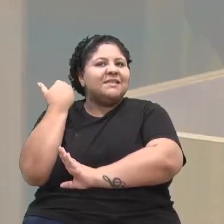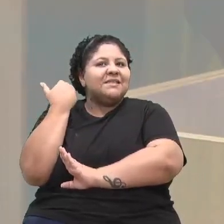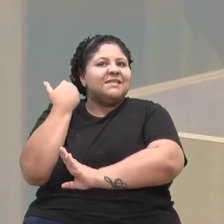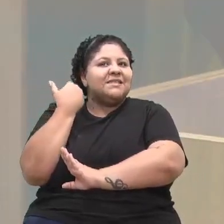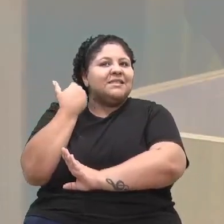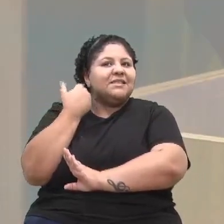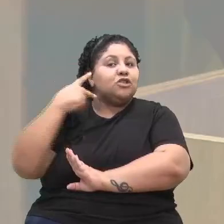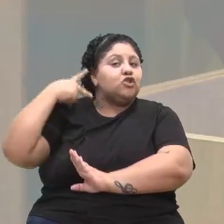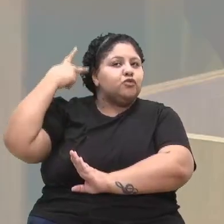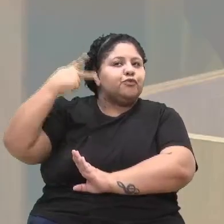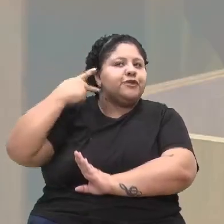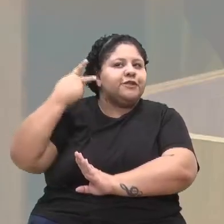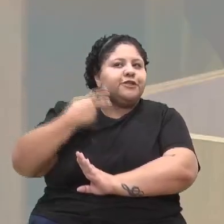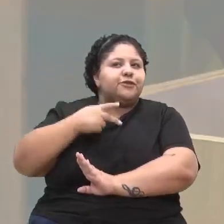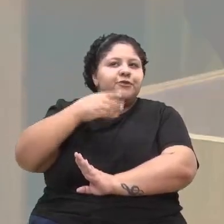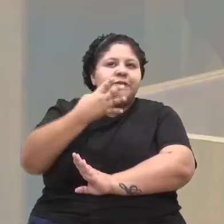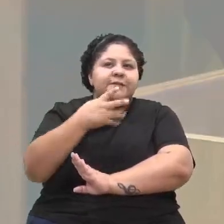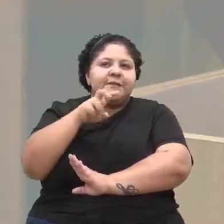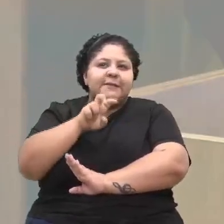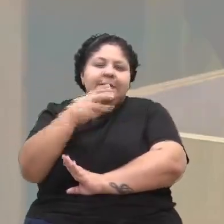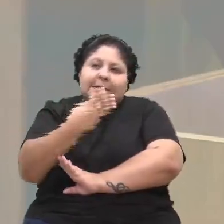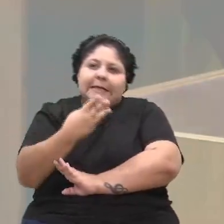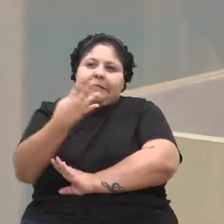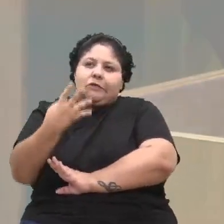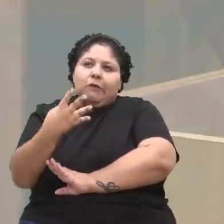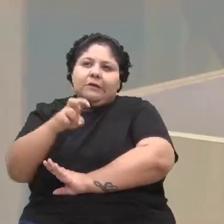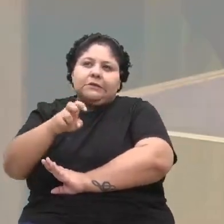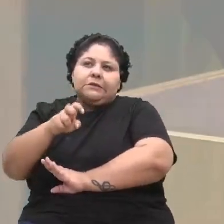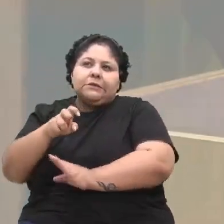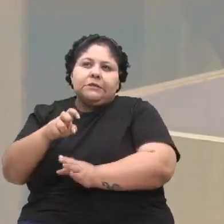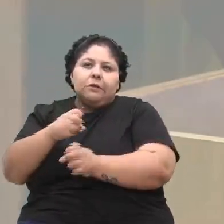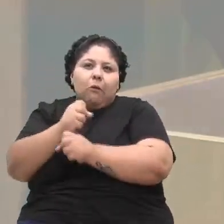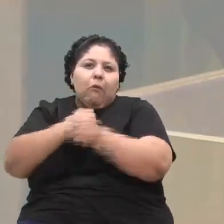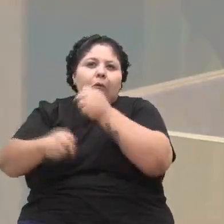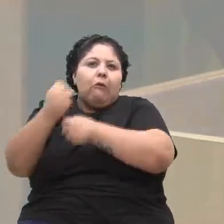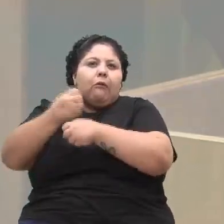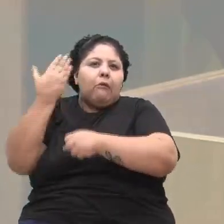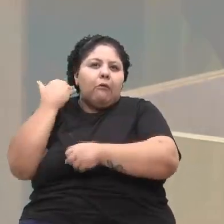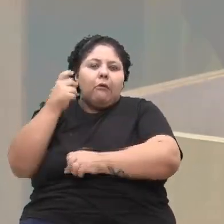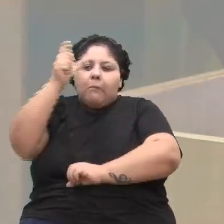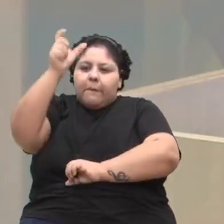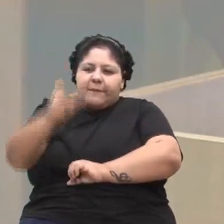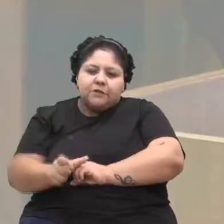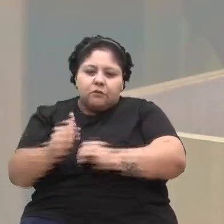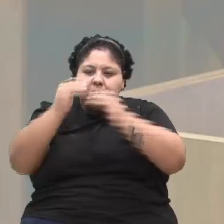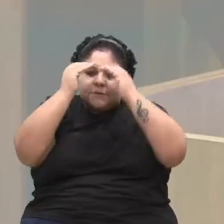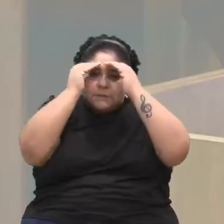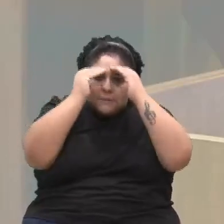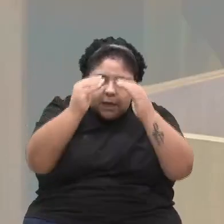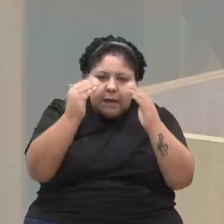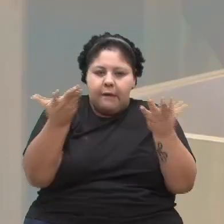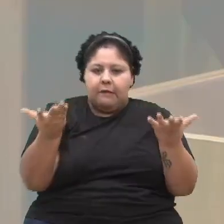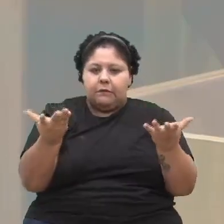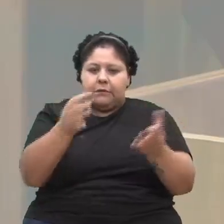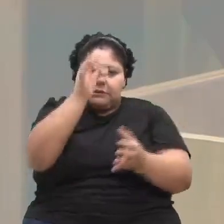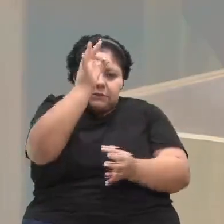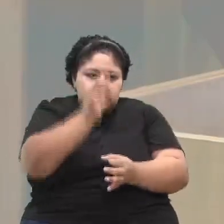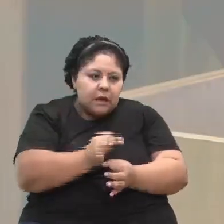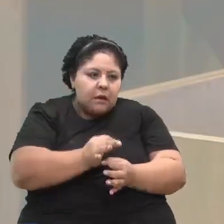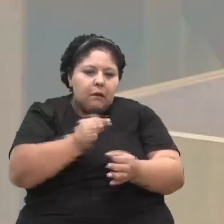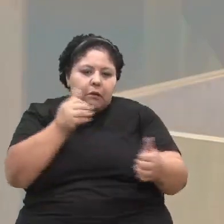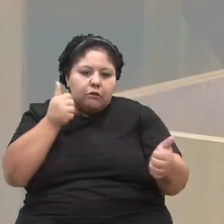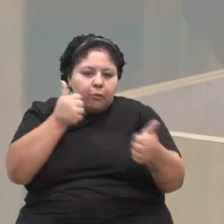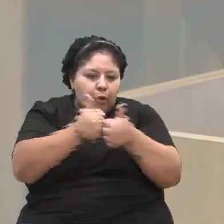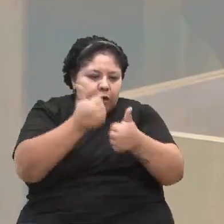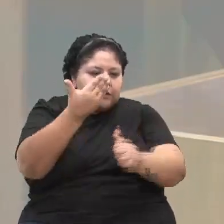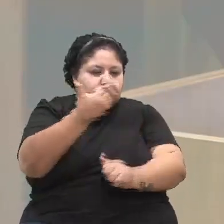4, 5 anos atrás. É uma pessoa correta, uma pessoa honrada, uma pessoa que respeita o próximo, os